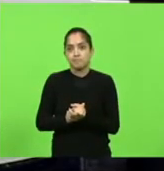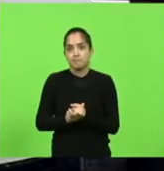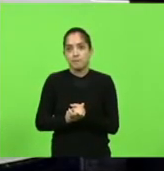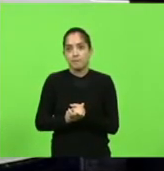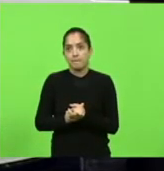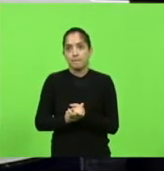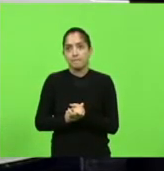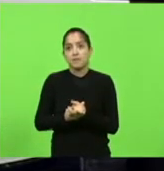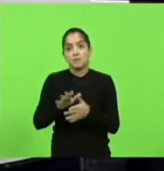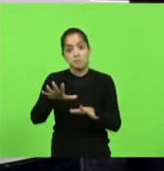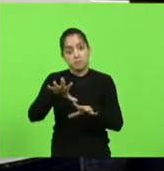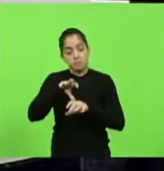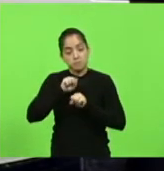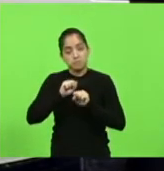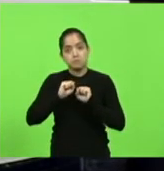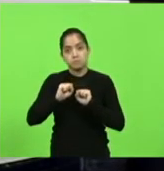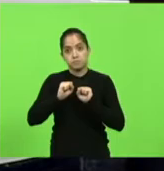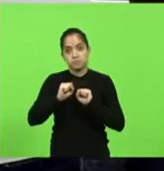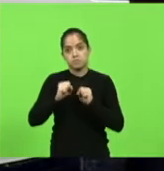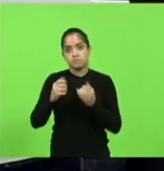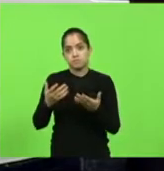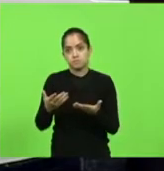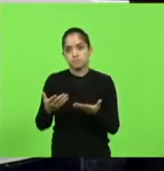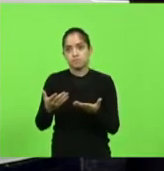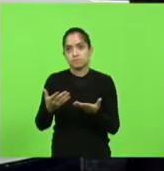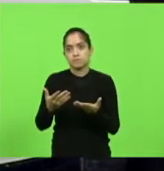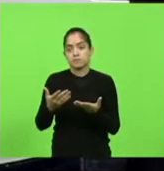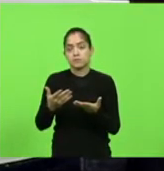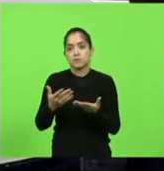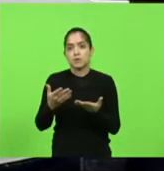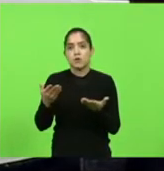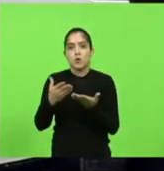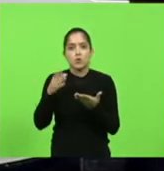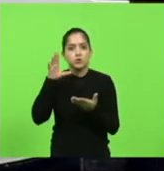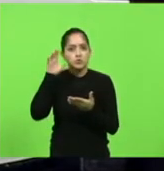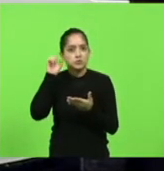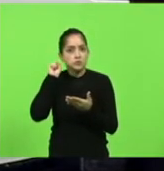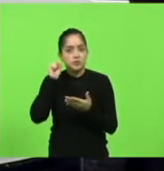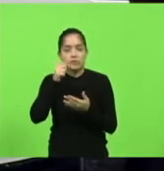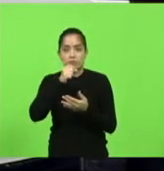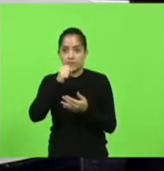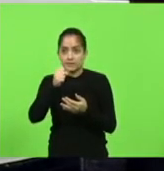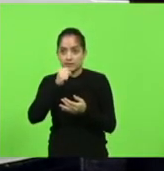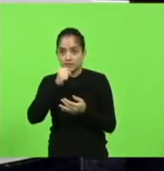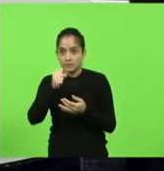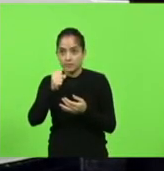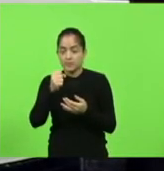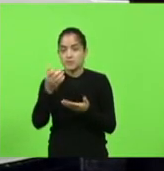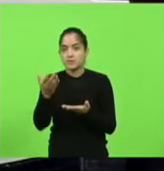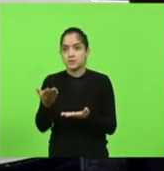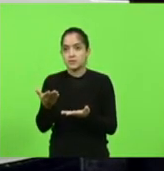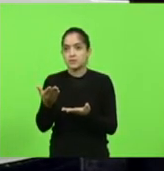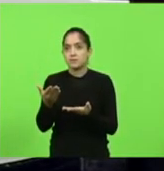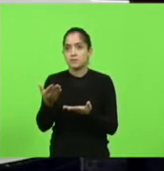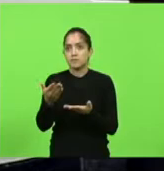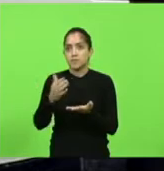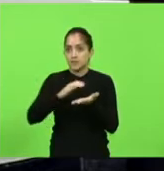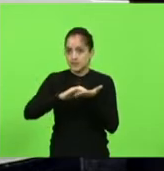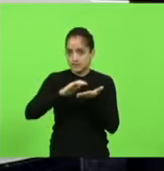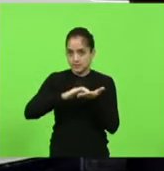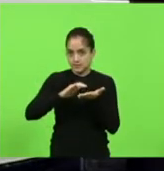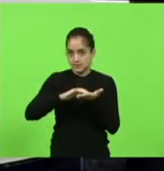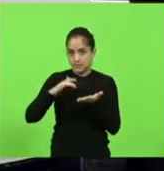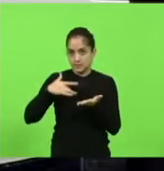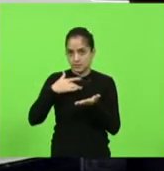à contaminação. Escutava hoje uma entrevista, deputado Ismael, do secretário da